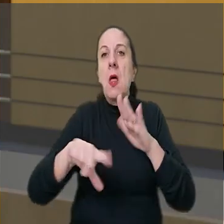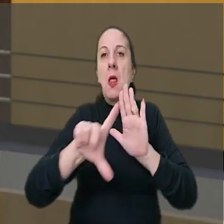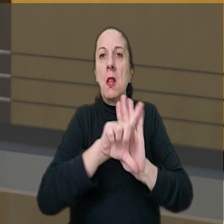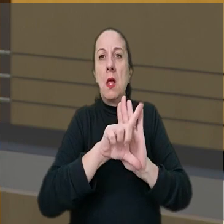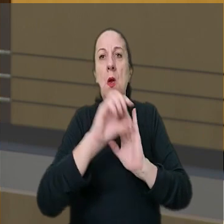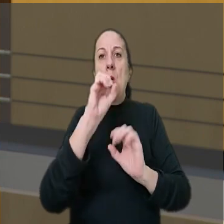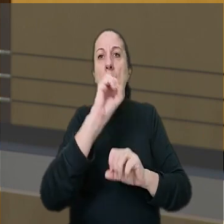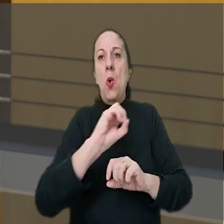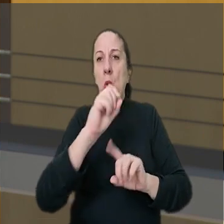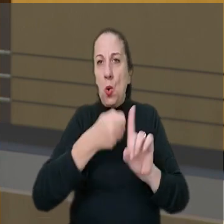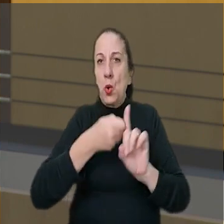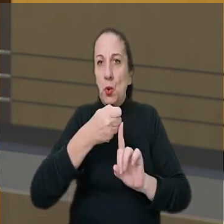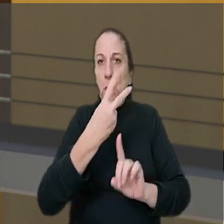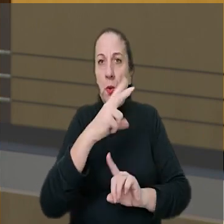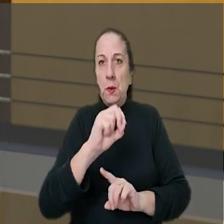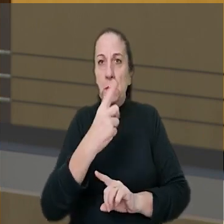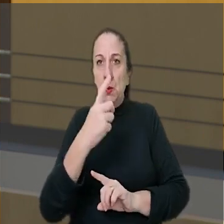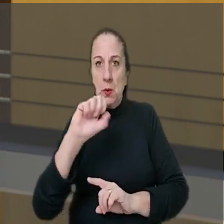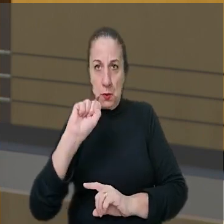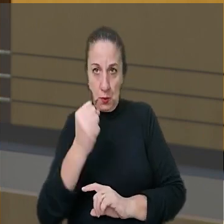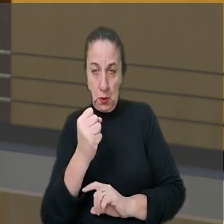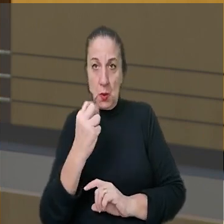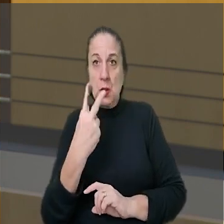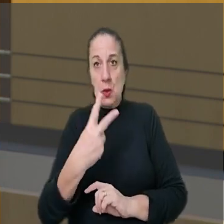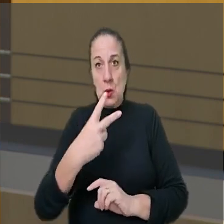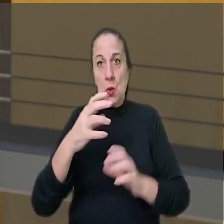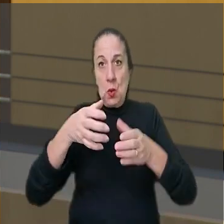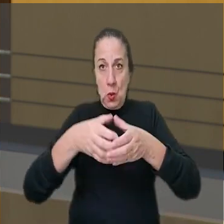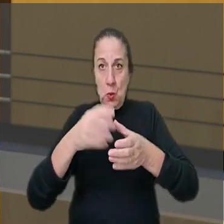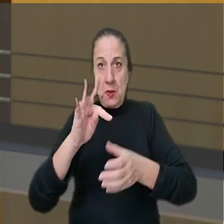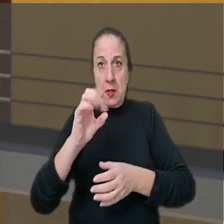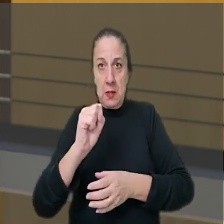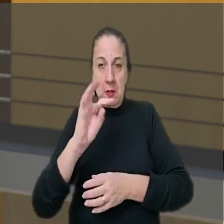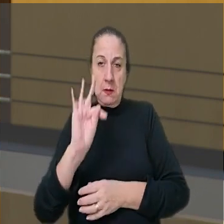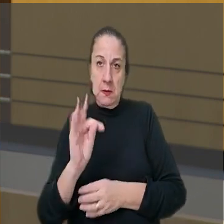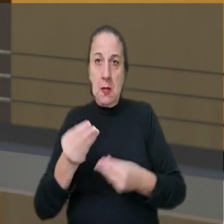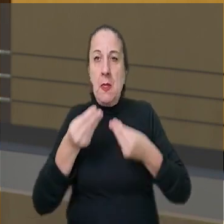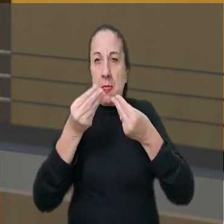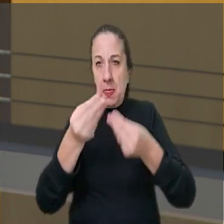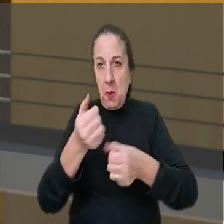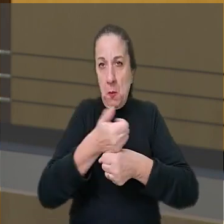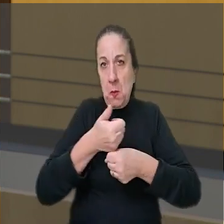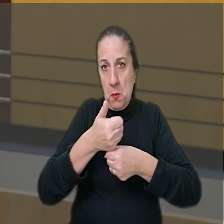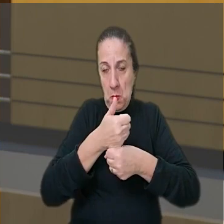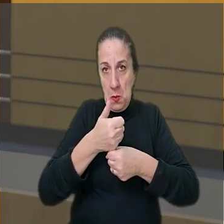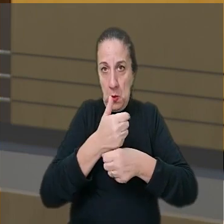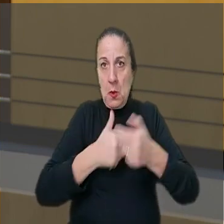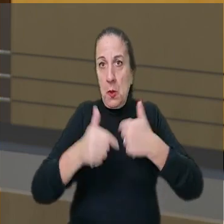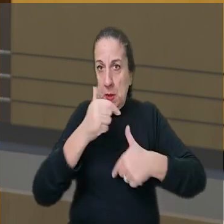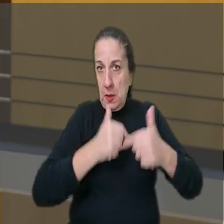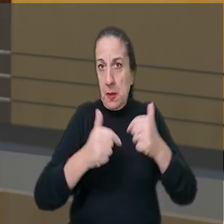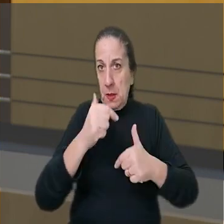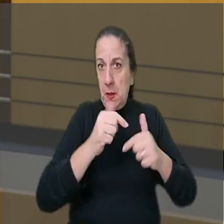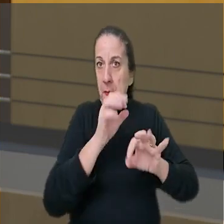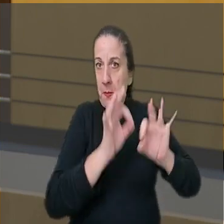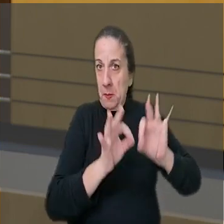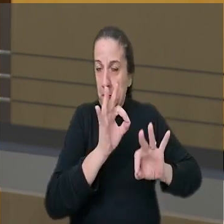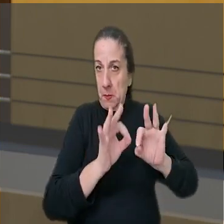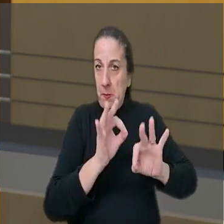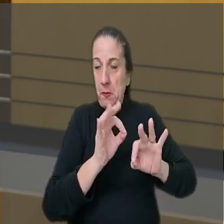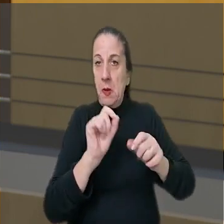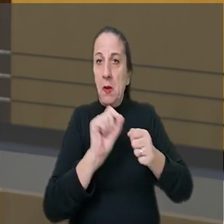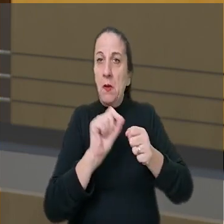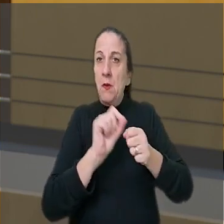nessa lei, em outubro de 2018, a 2ª turma do TST concedeu aos profissionais, em ação trabalhista